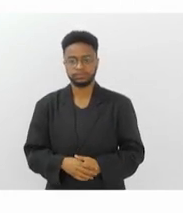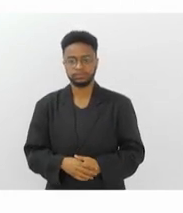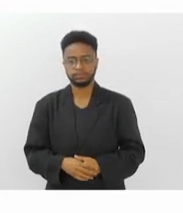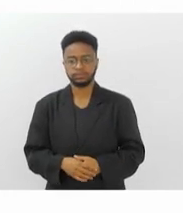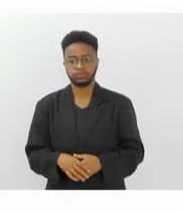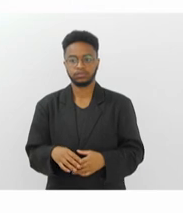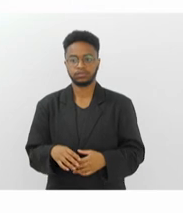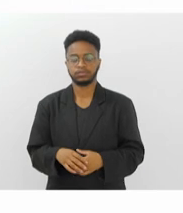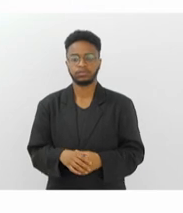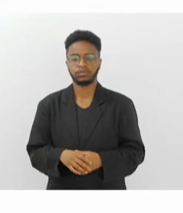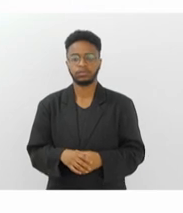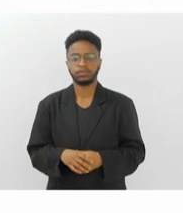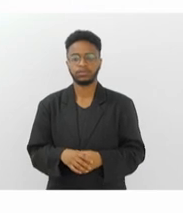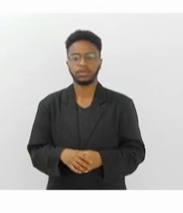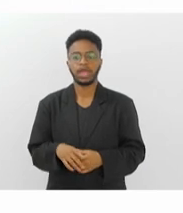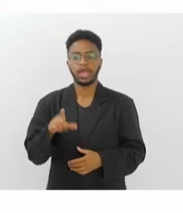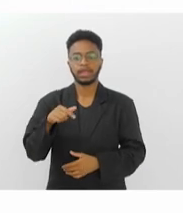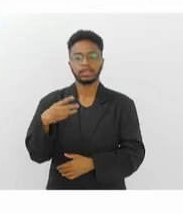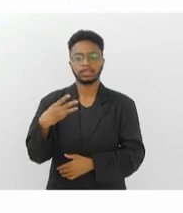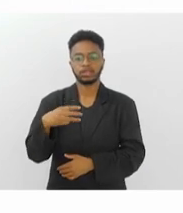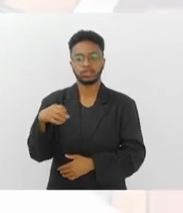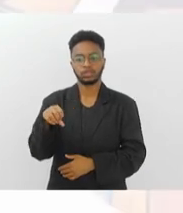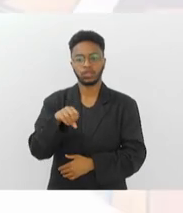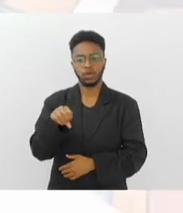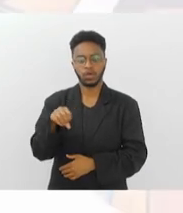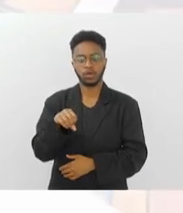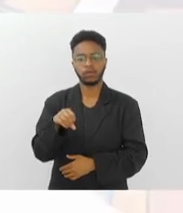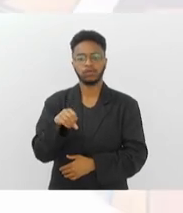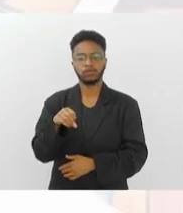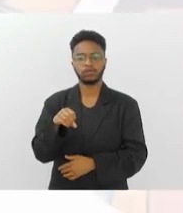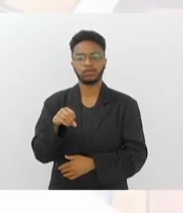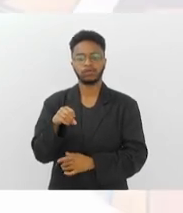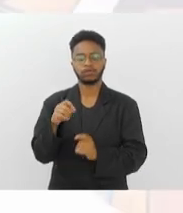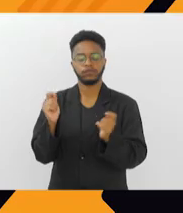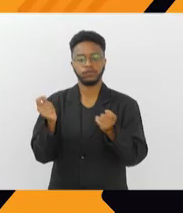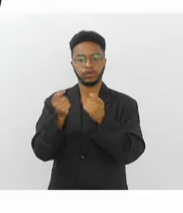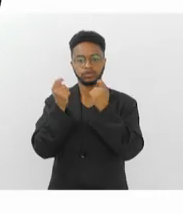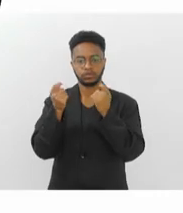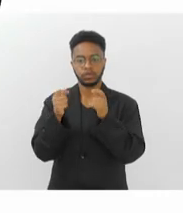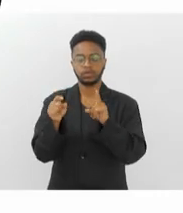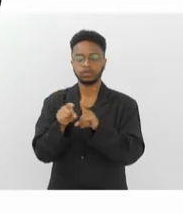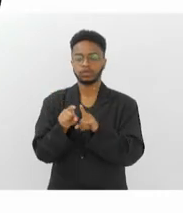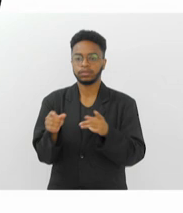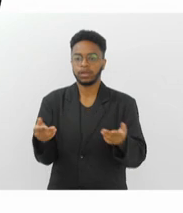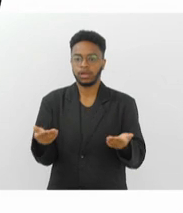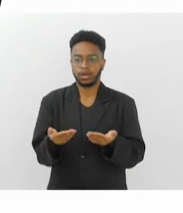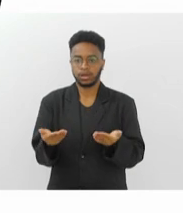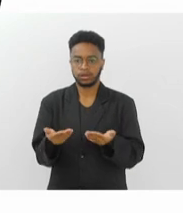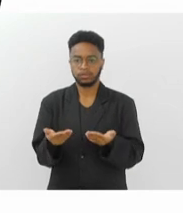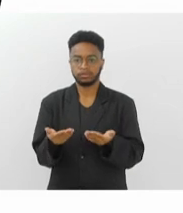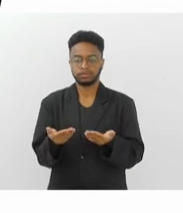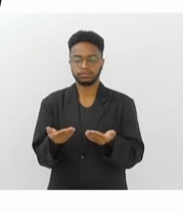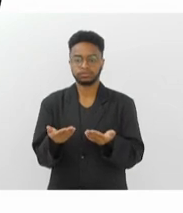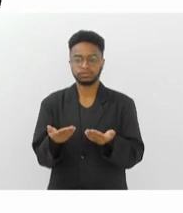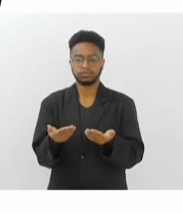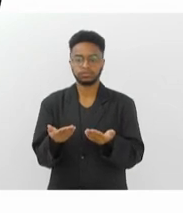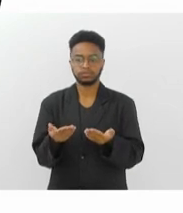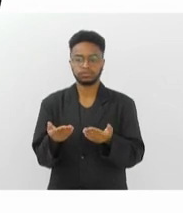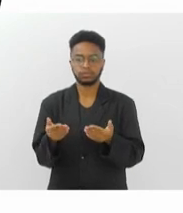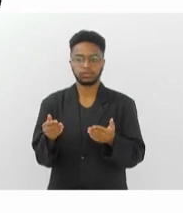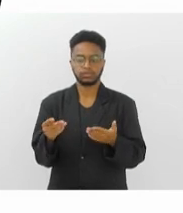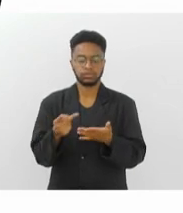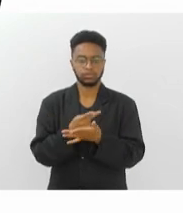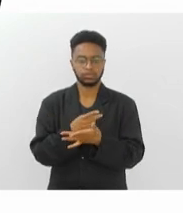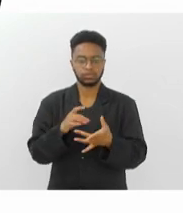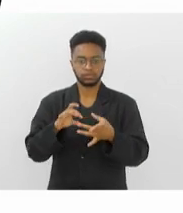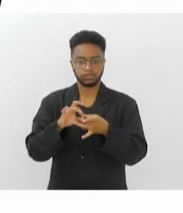FILDA 2024, 39ª edição. Esta edição é uma iniciativa